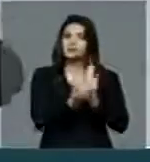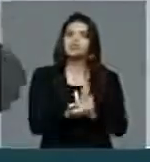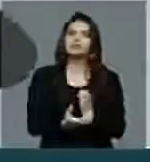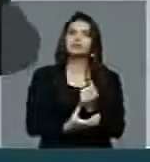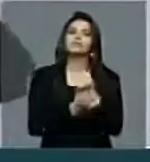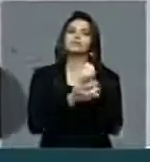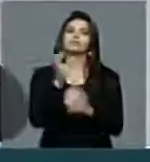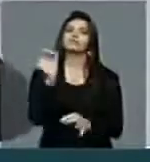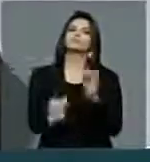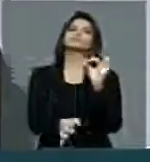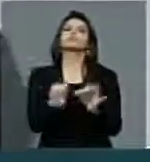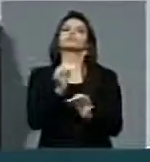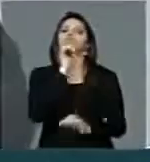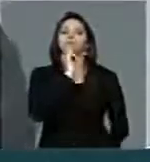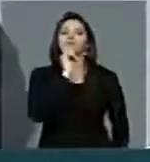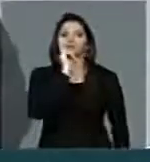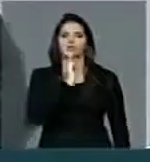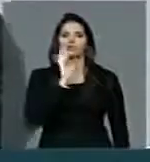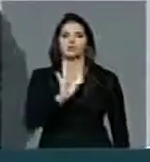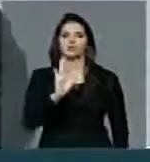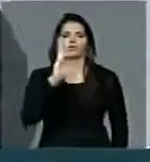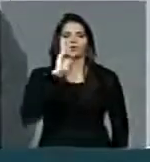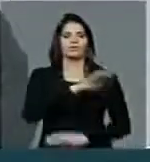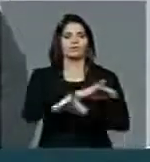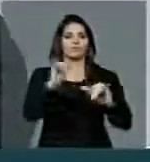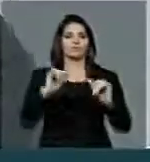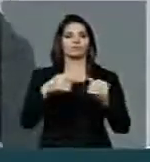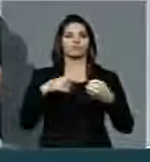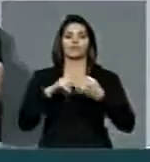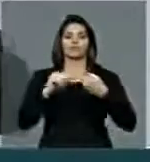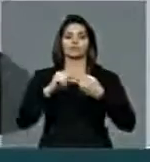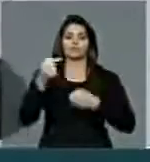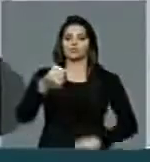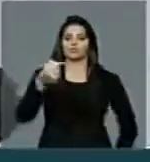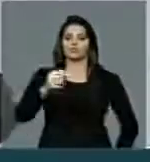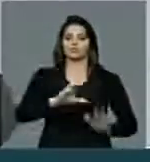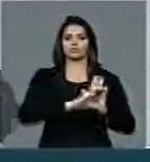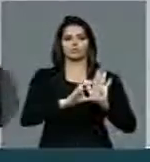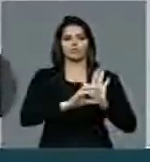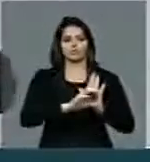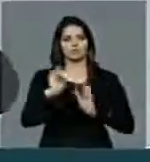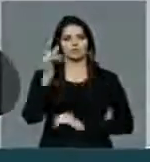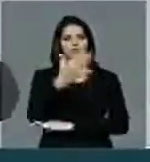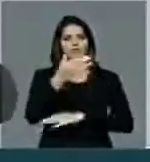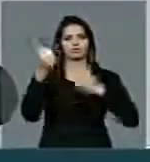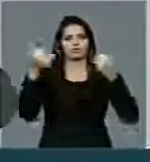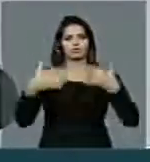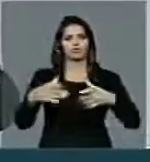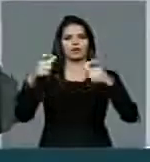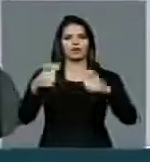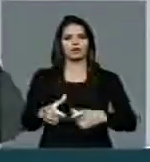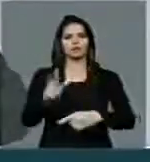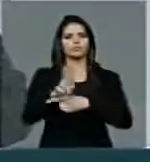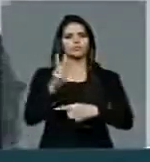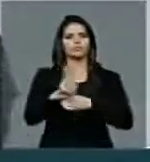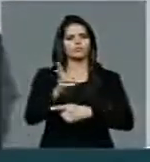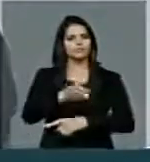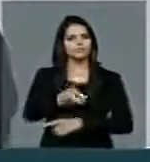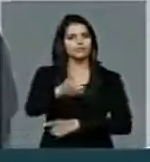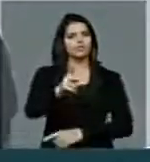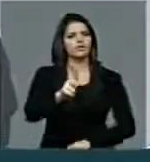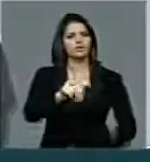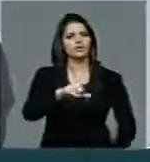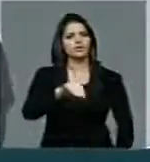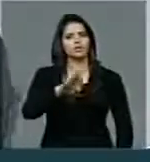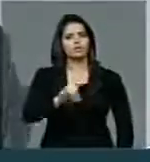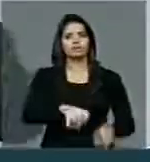Lembra os senhores, por exemplo, que no artigo 7 do Código Florestal, o 7º, diz claramente sobre área de preservação permanente, e fala também